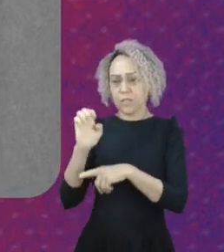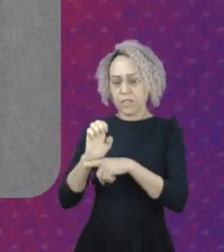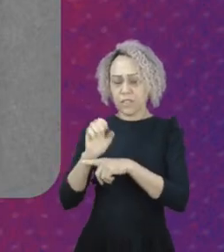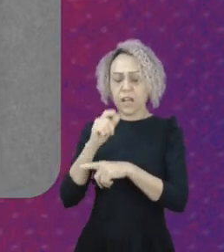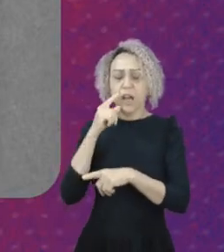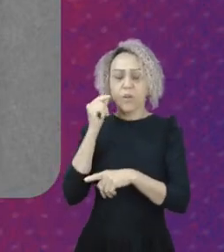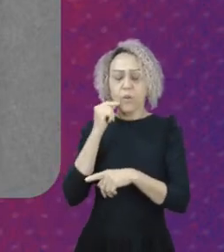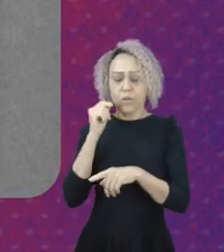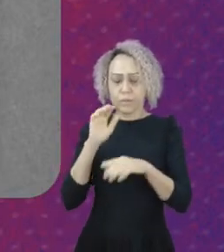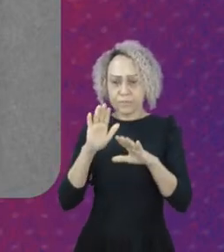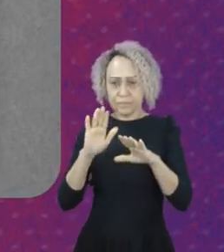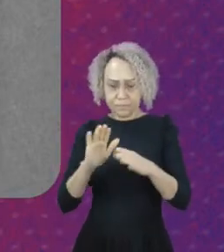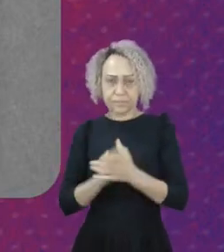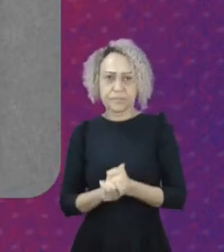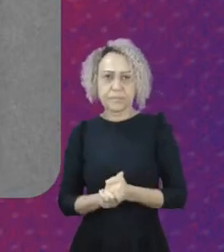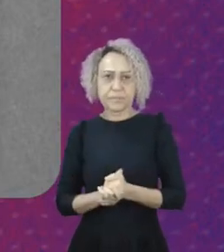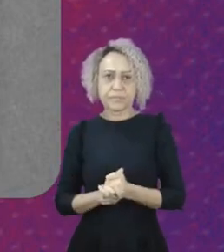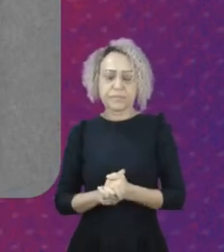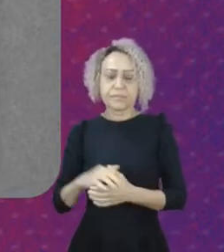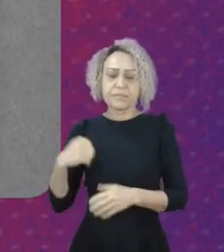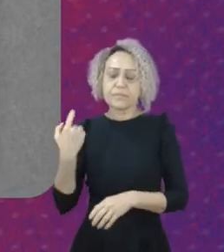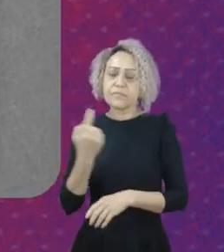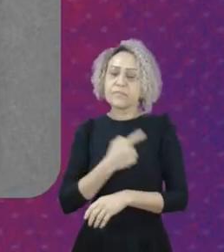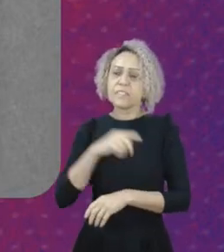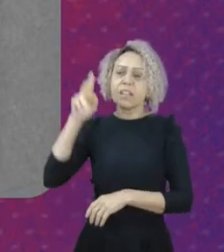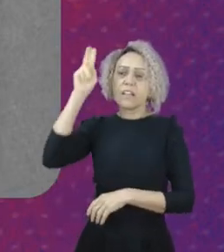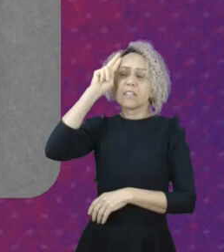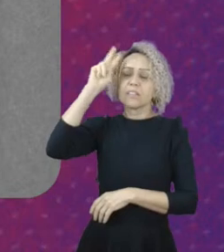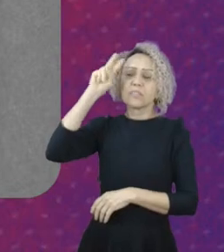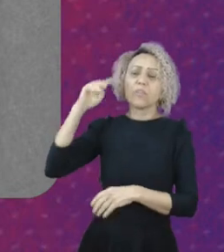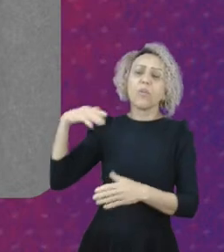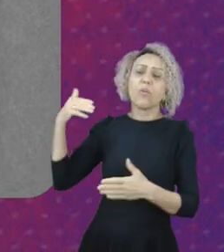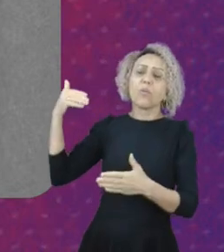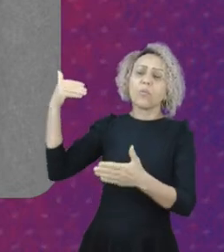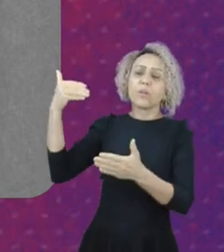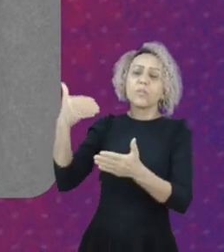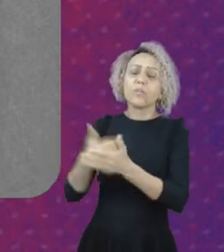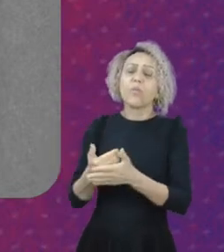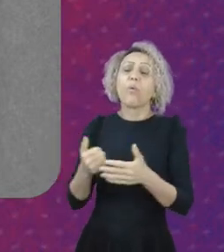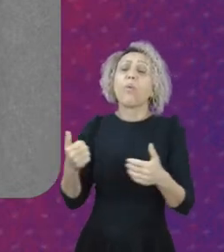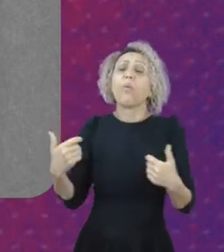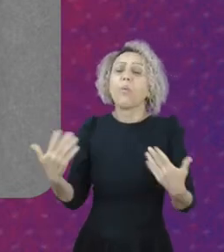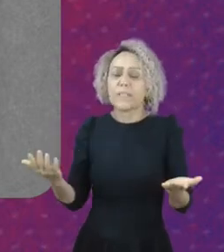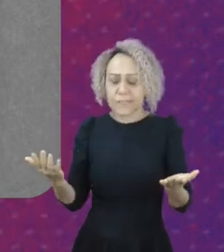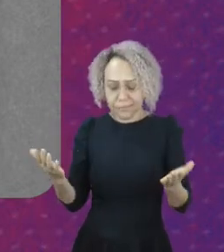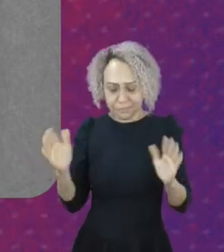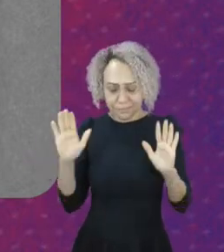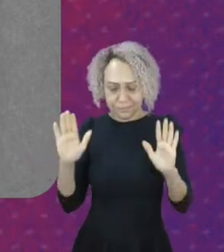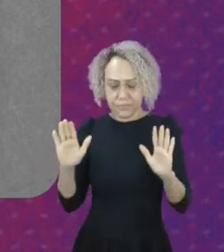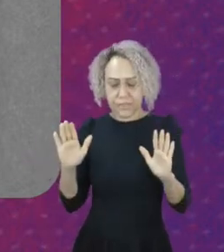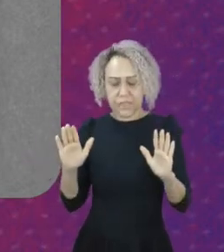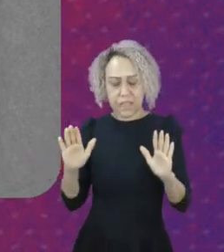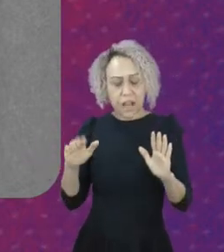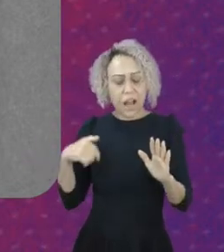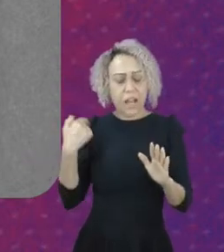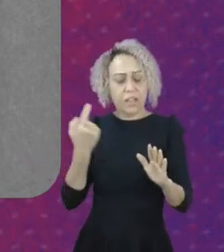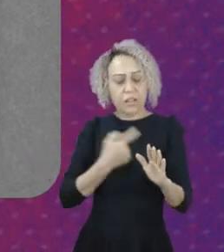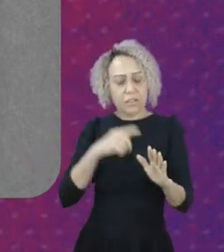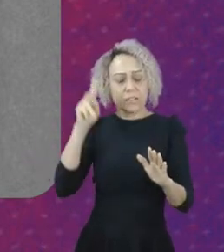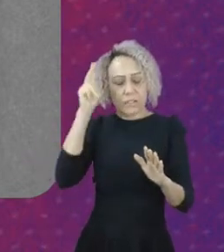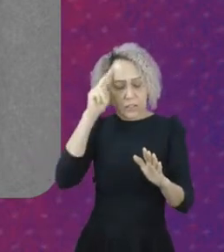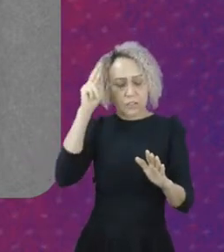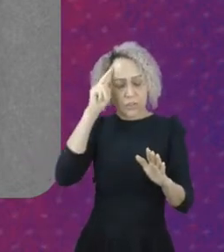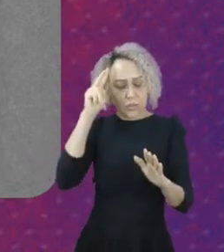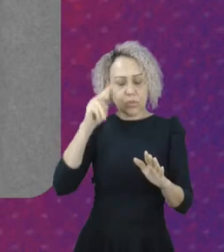história, ela começa para além do que a gente ousa defender, né? A